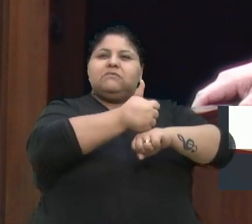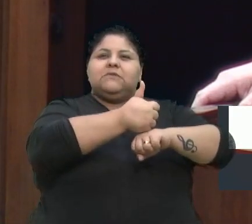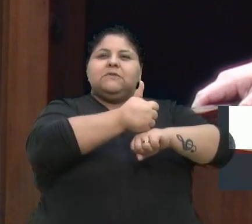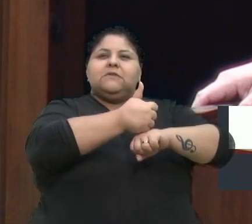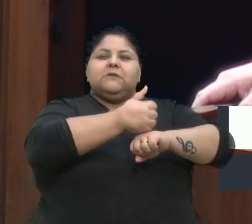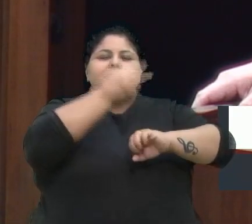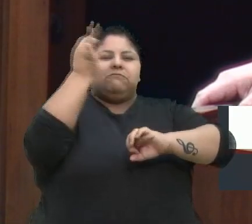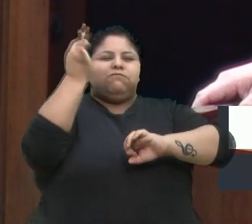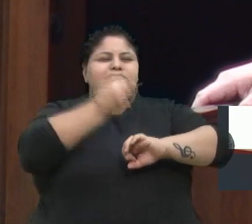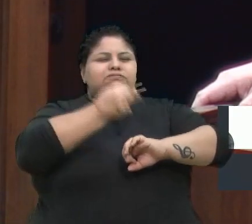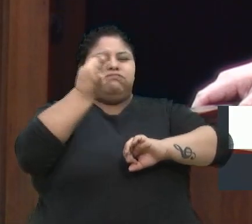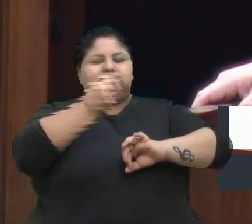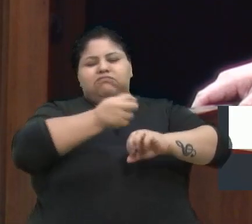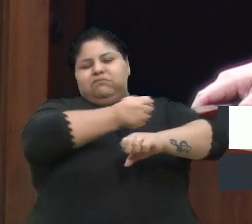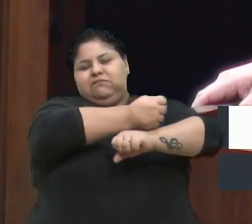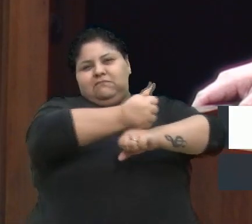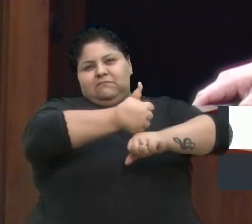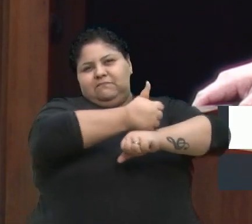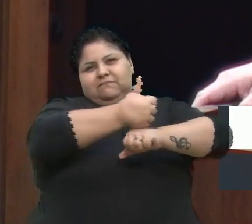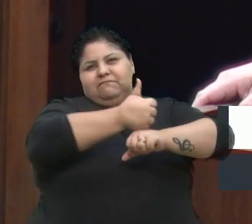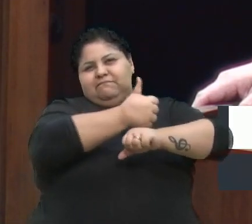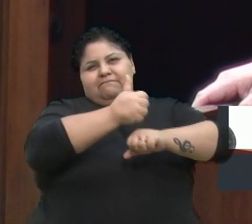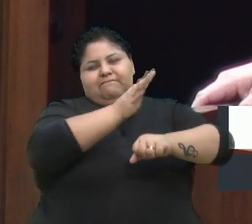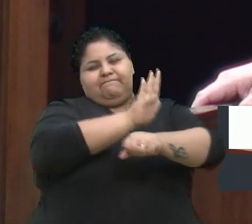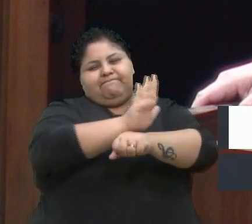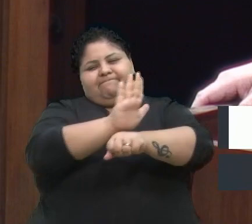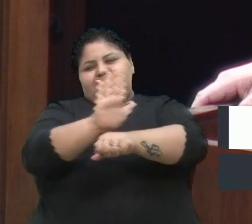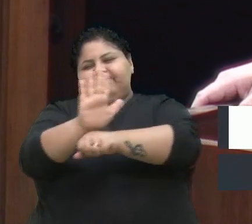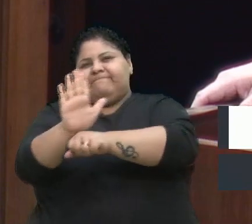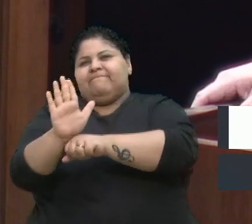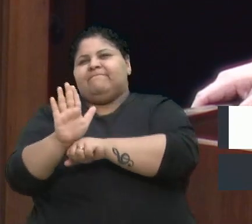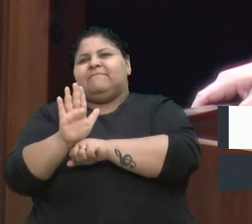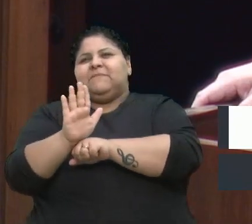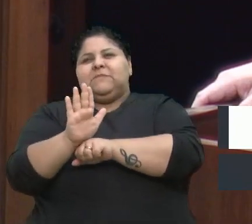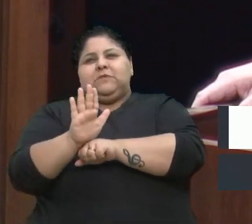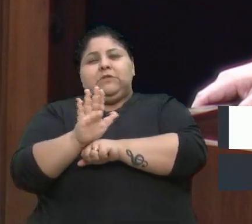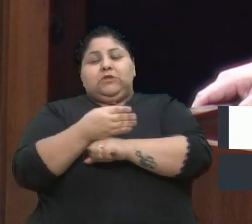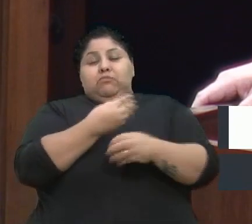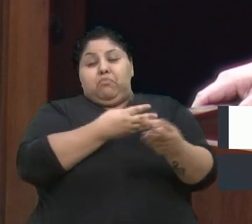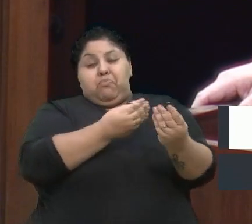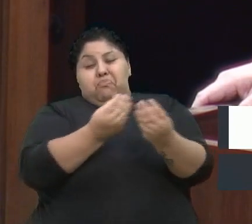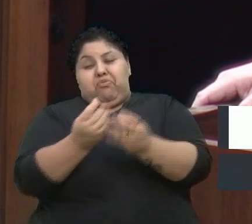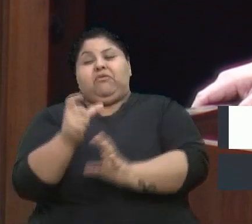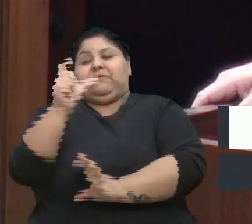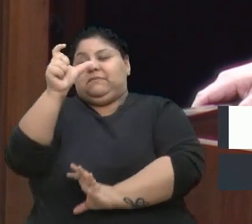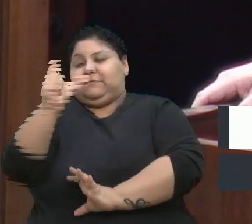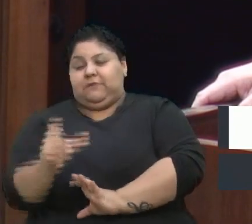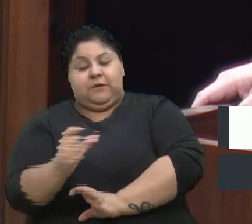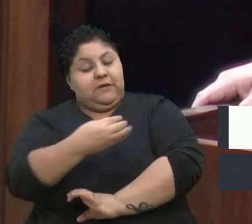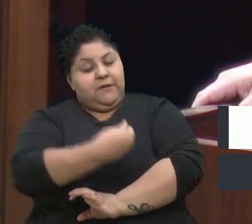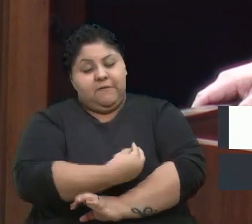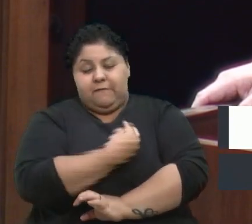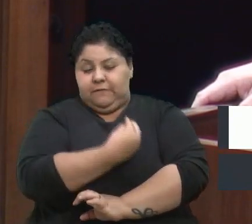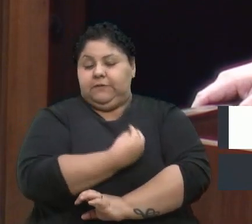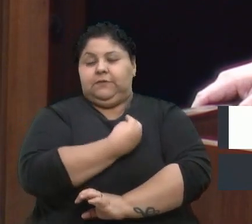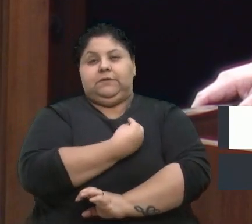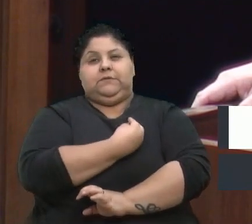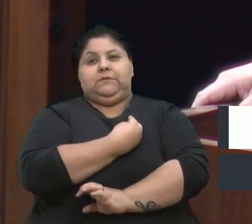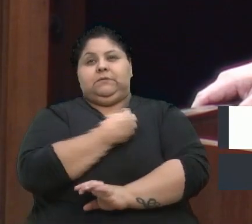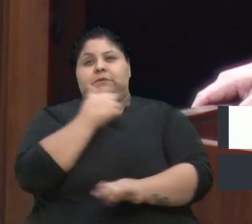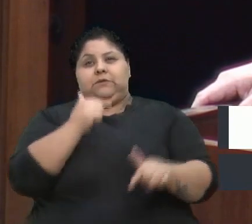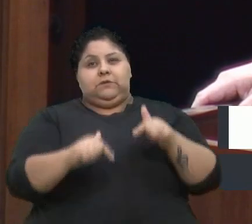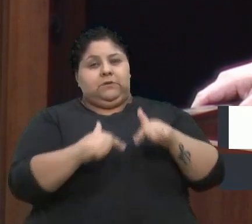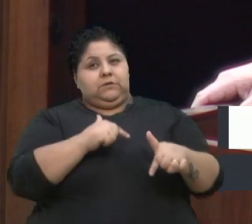nobilíssima profissão, que ajuda sobremaneira as pessoas, a vida das pessoas, trabalha